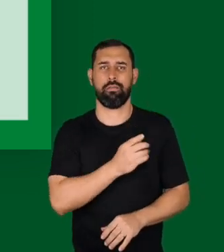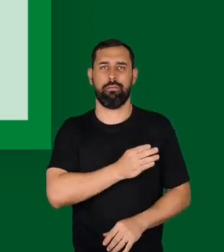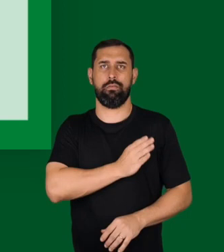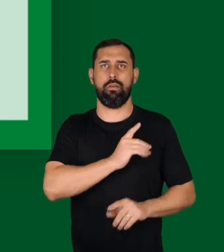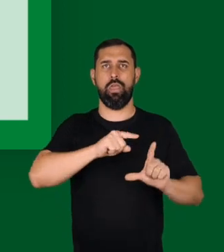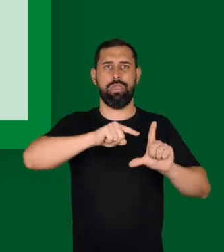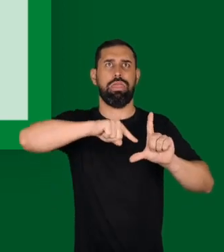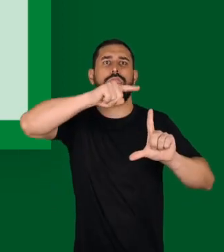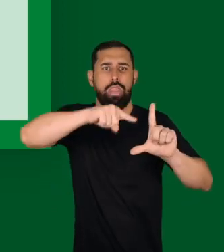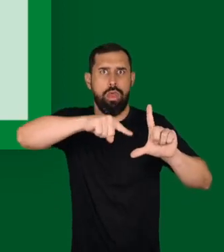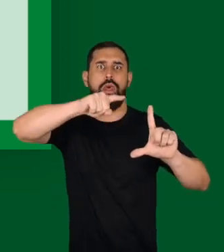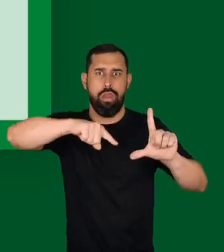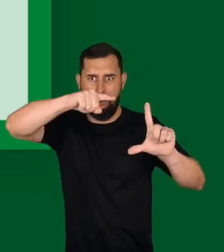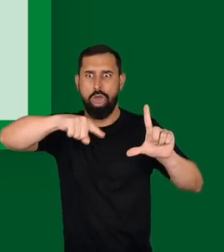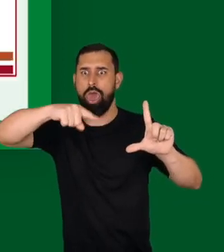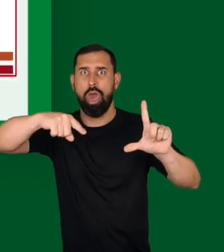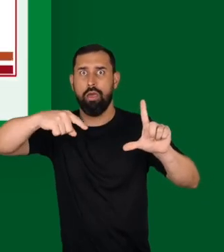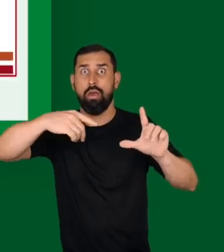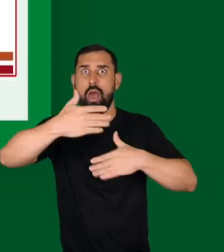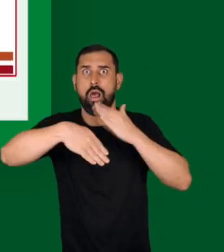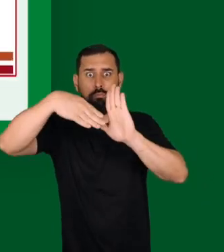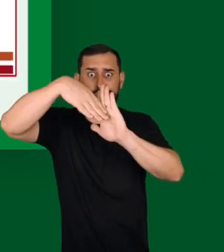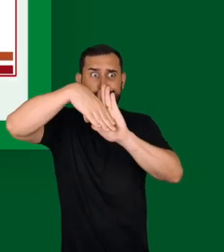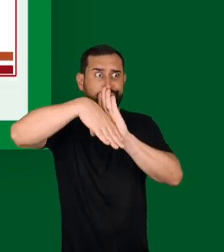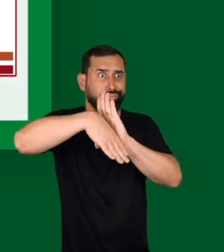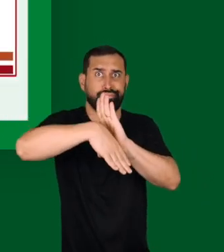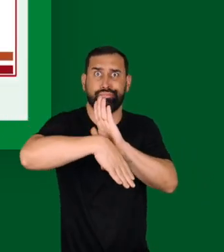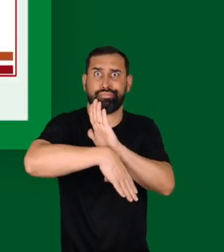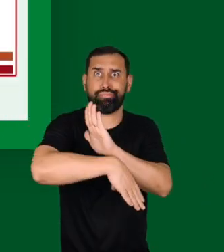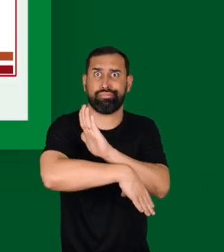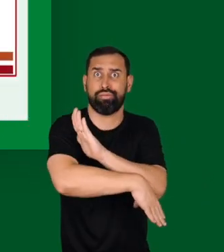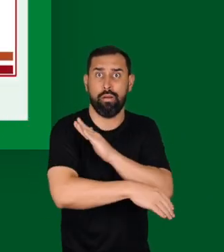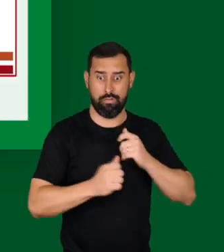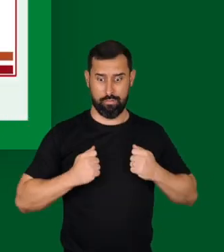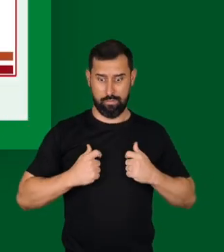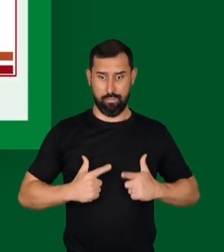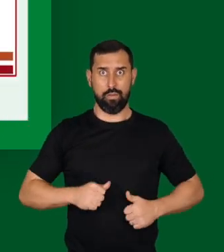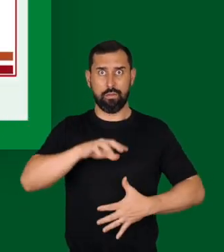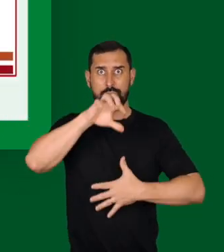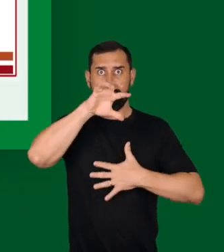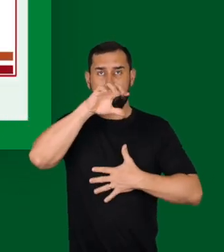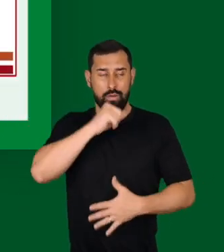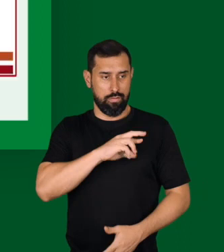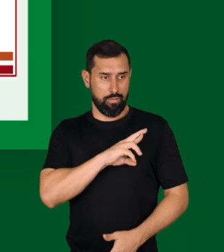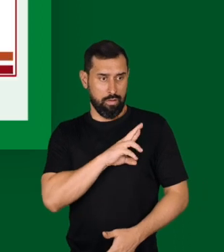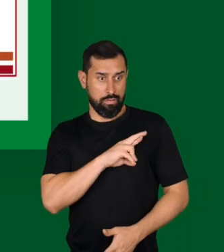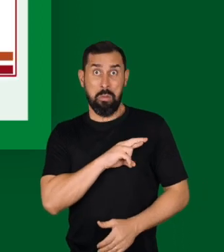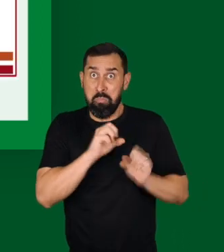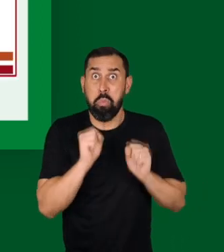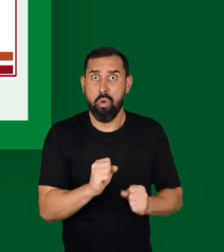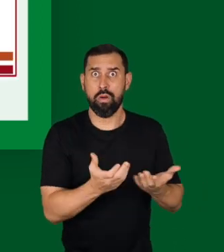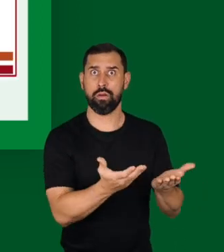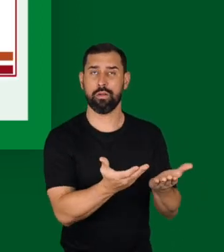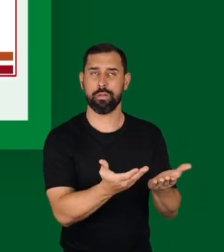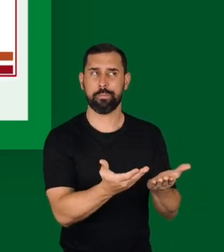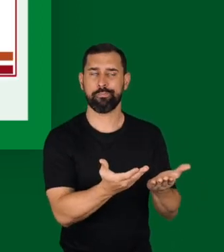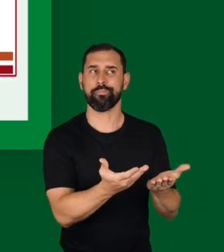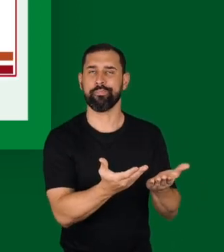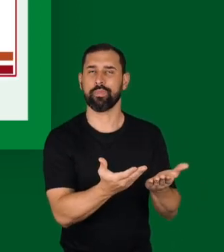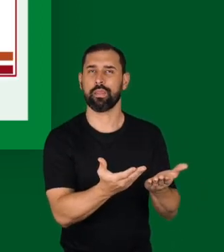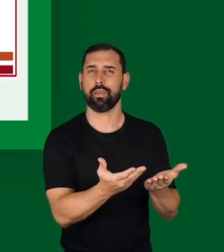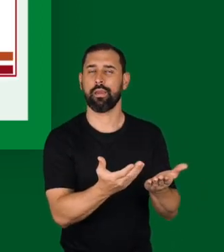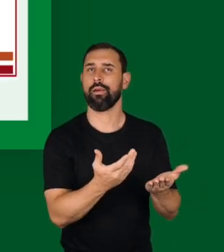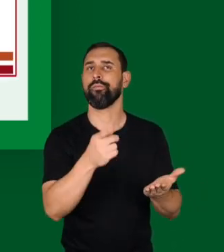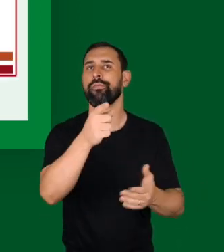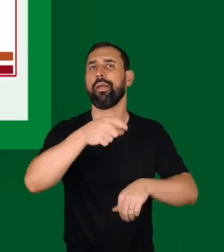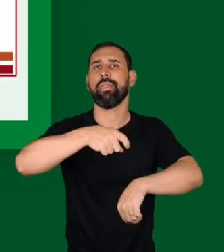tem um distúrbio cardíaco que pode levar à falência cardiopulmonar e à parada cardiorrespiratória. Ou seja, é